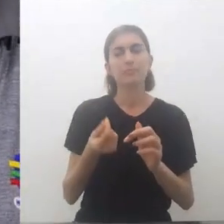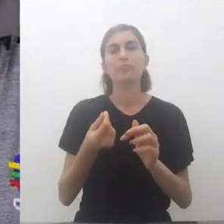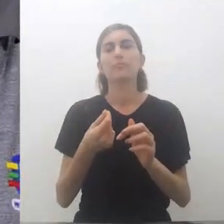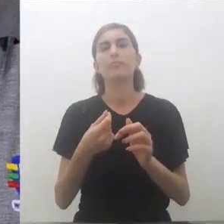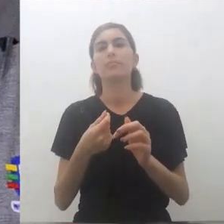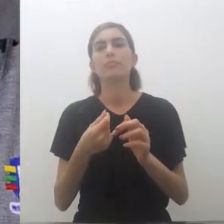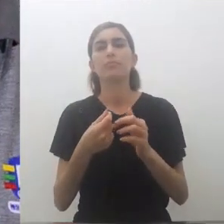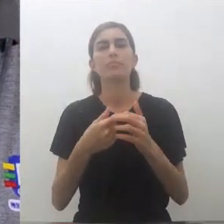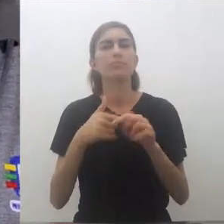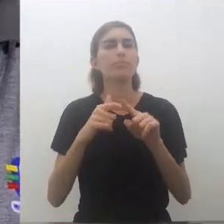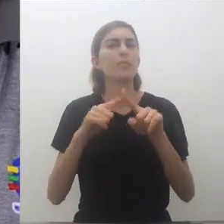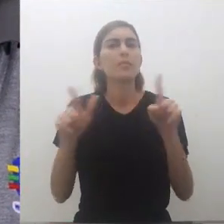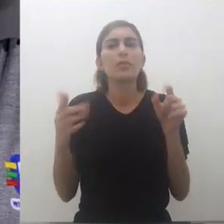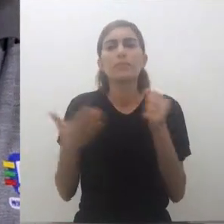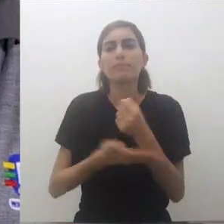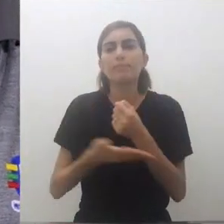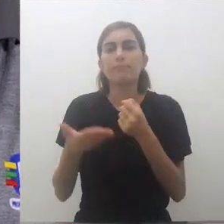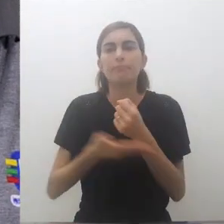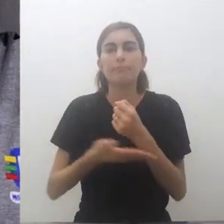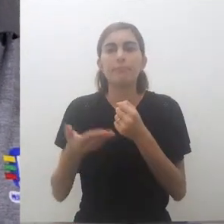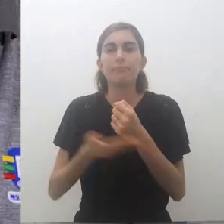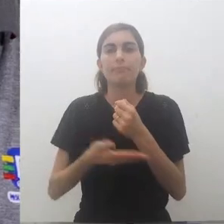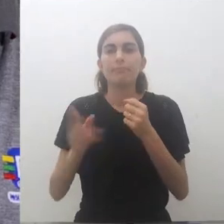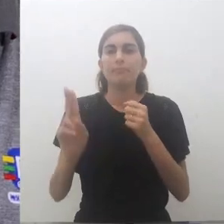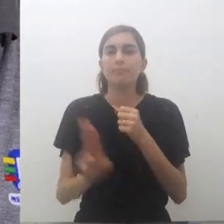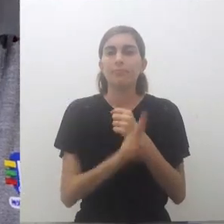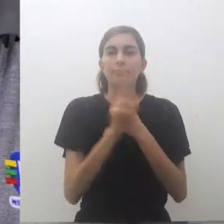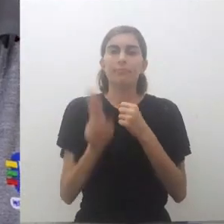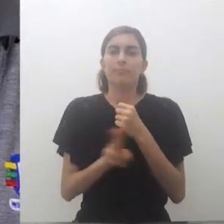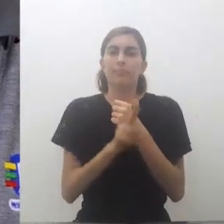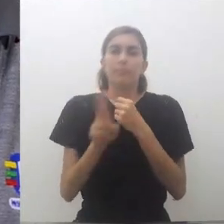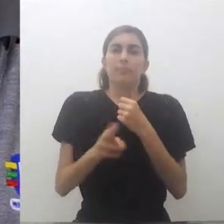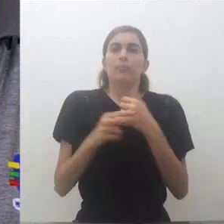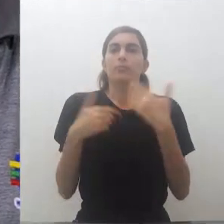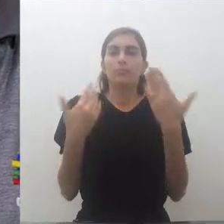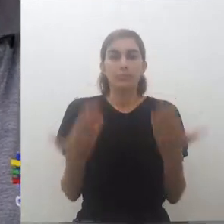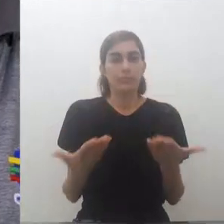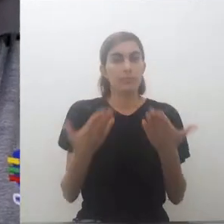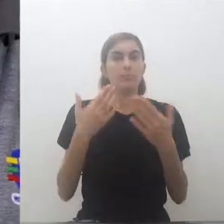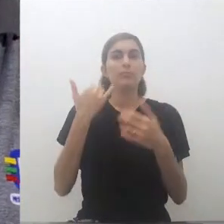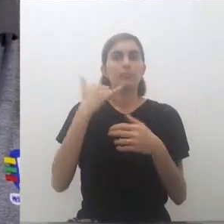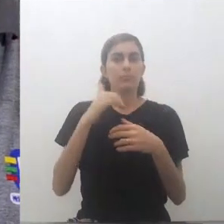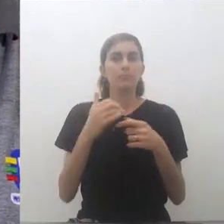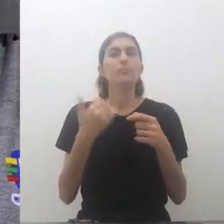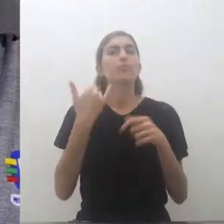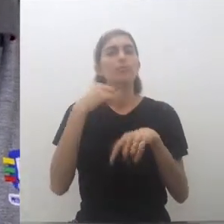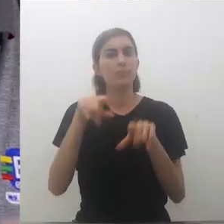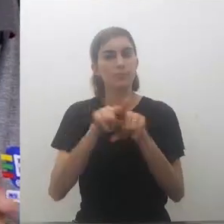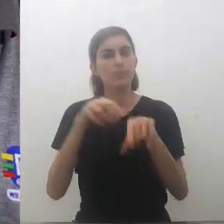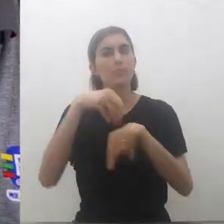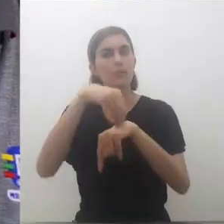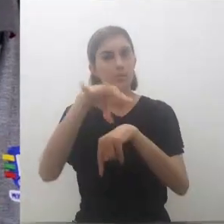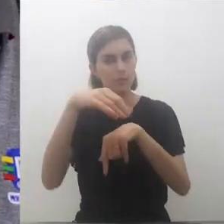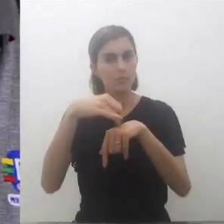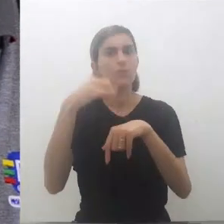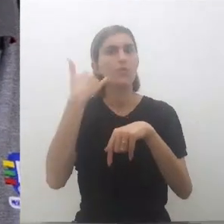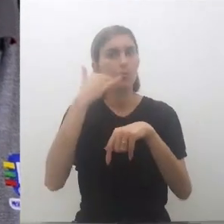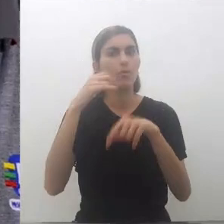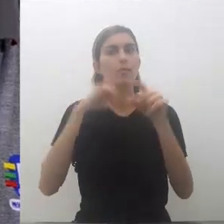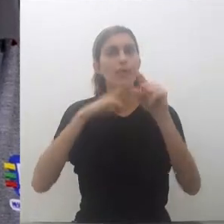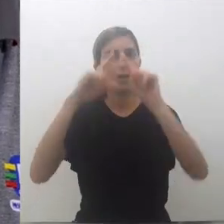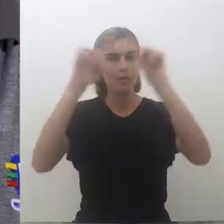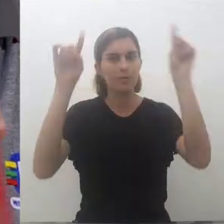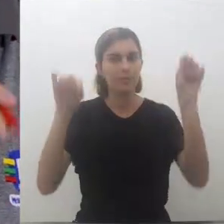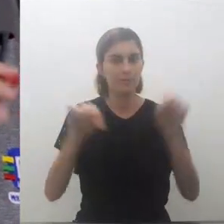mais básica de se usar. Alguns celulares trazem também esse enquadramento, isso ajuda, você chega